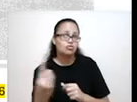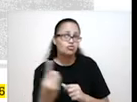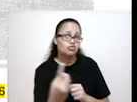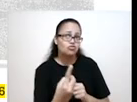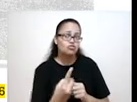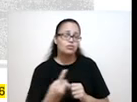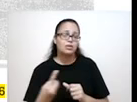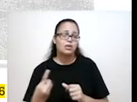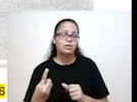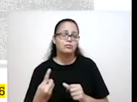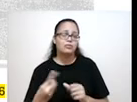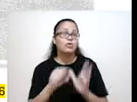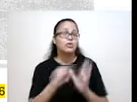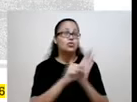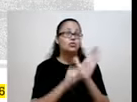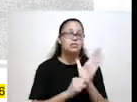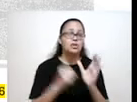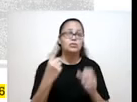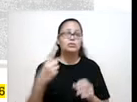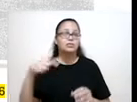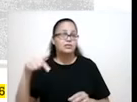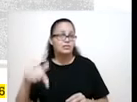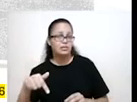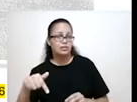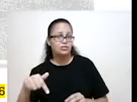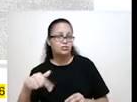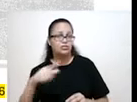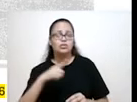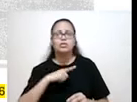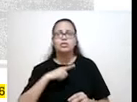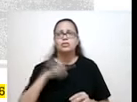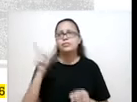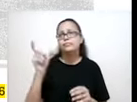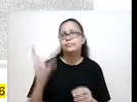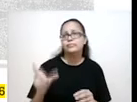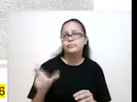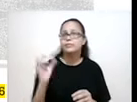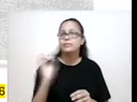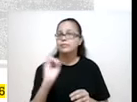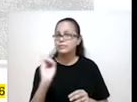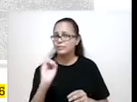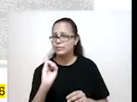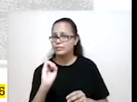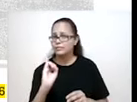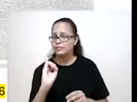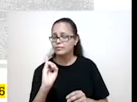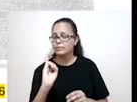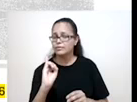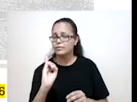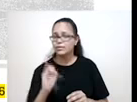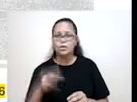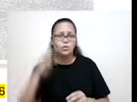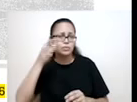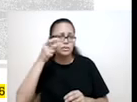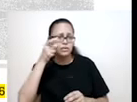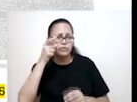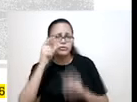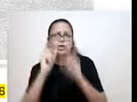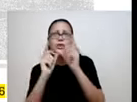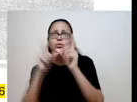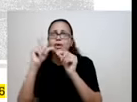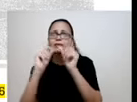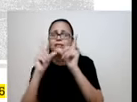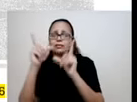espaço. No século XVII, o cientista italiano Galileu Galilei, observando as